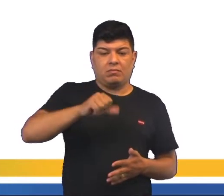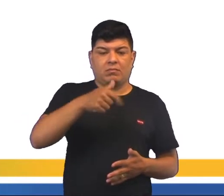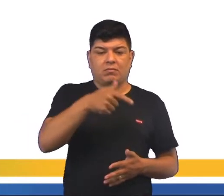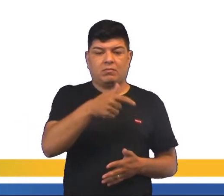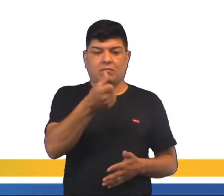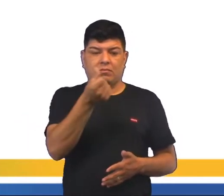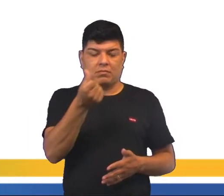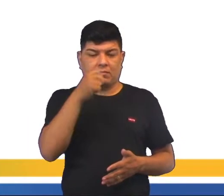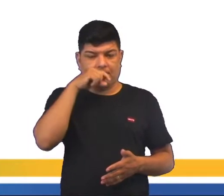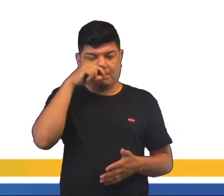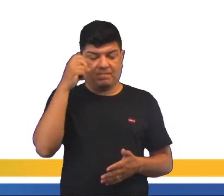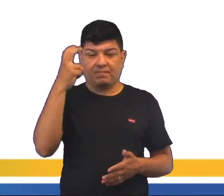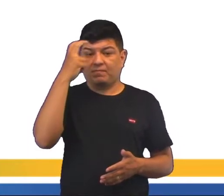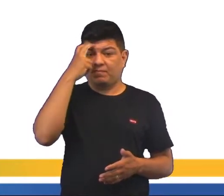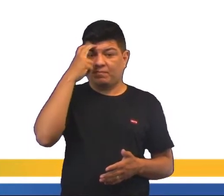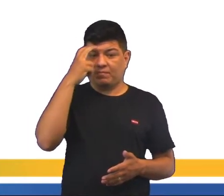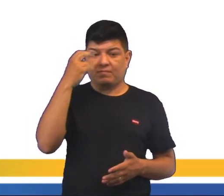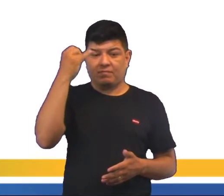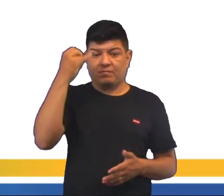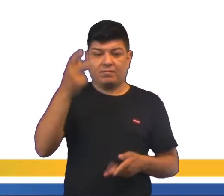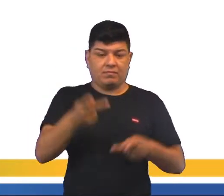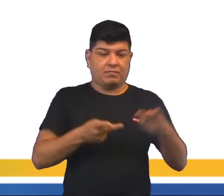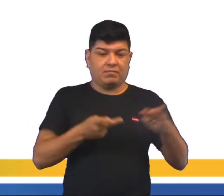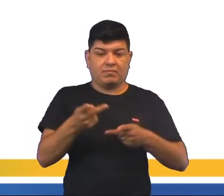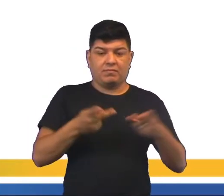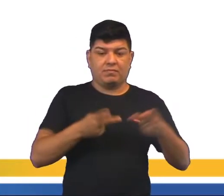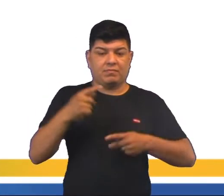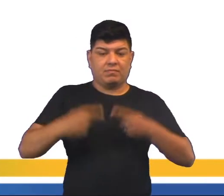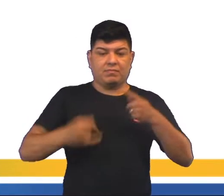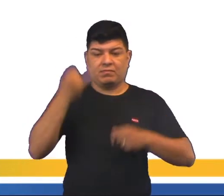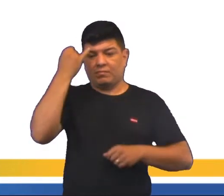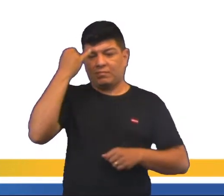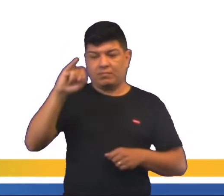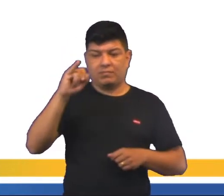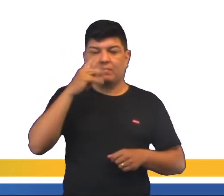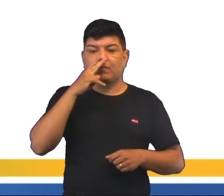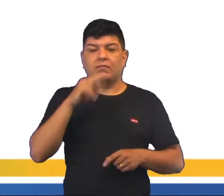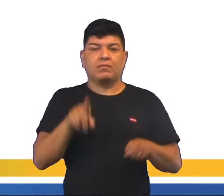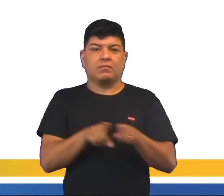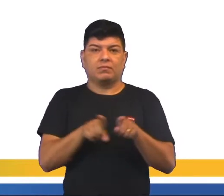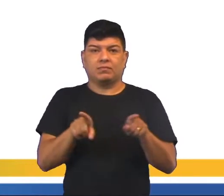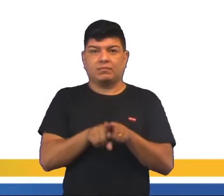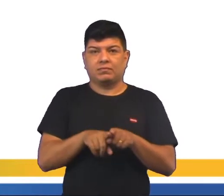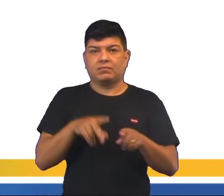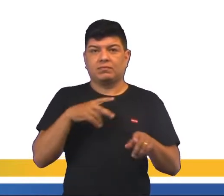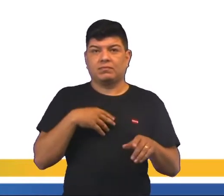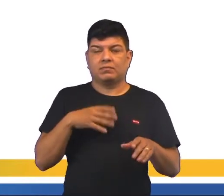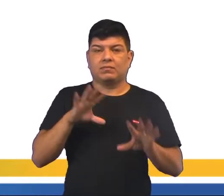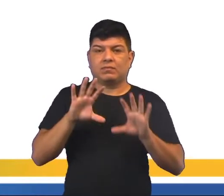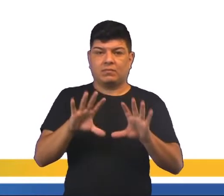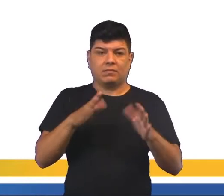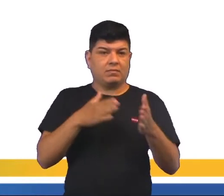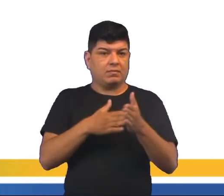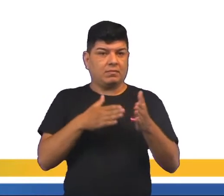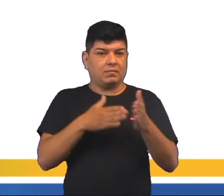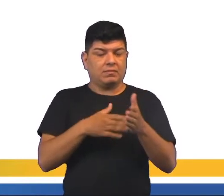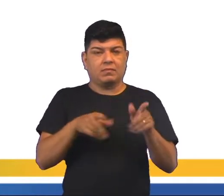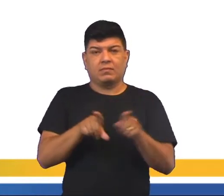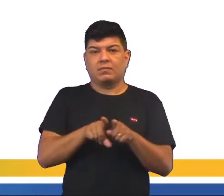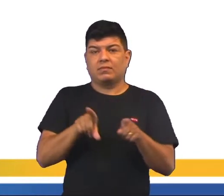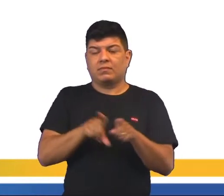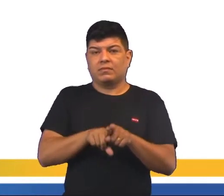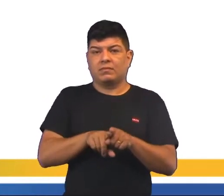né? Foi um projeto político-ideológico, né? Uma campanha de forte doutrinação ideológica e de medidas repressivas,